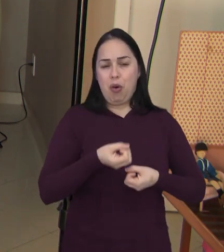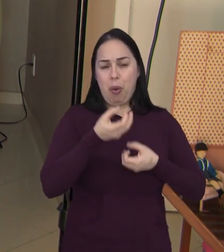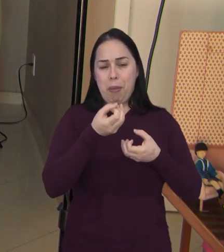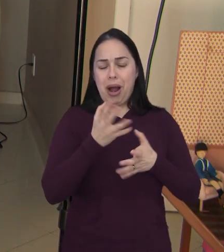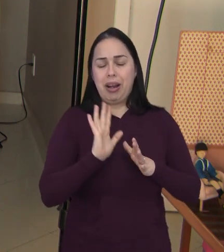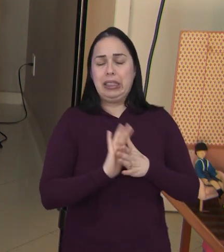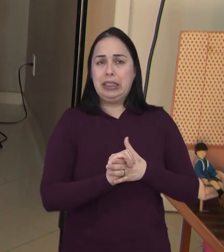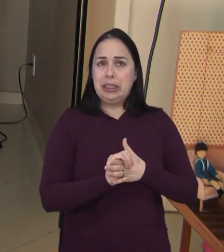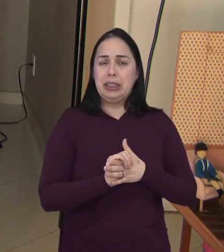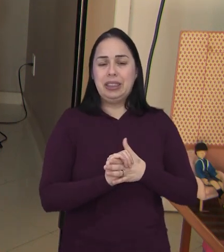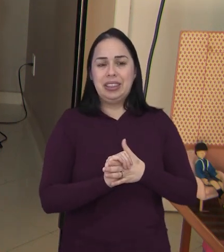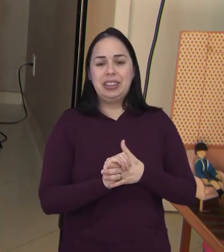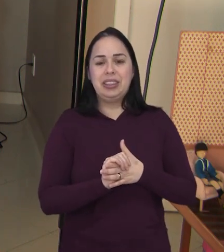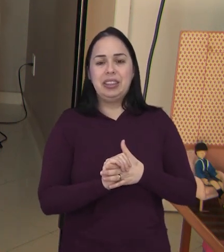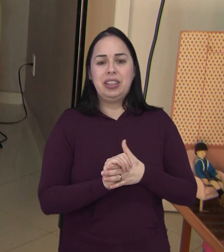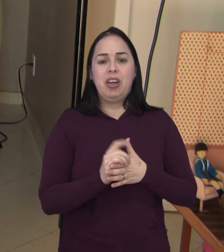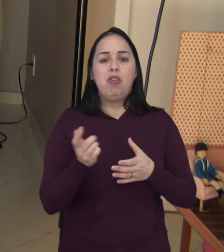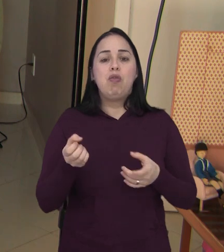eu vou compartilhar.